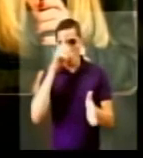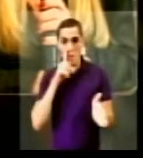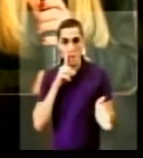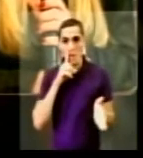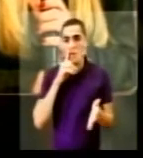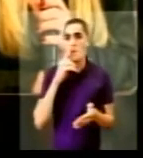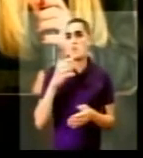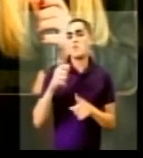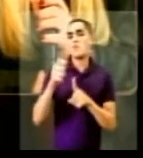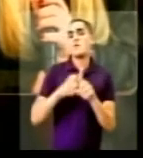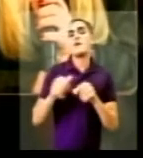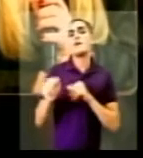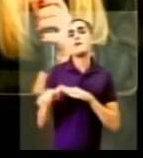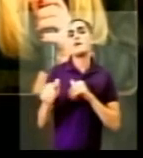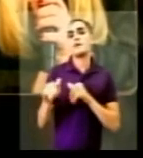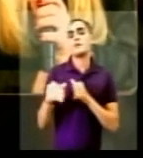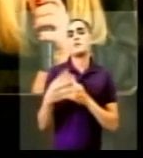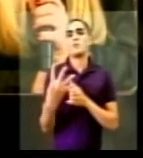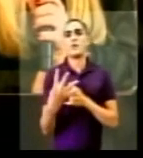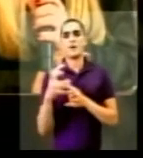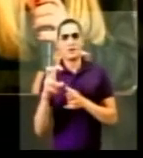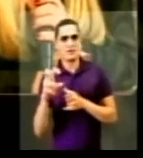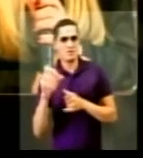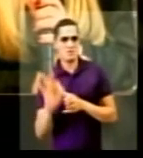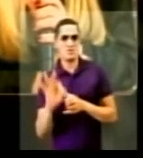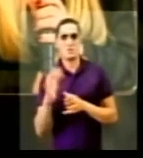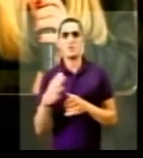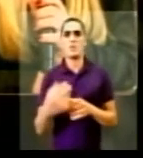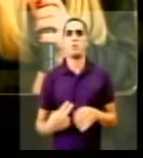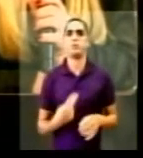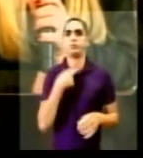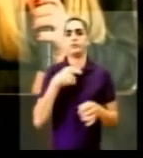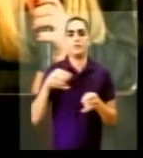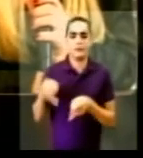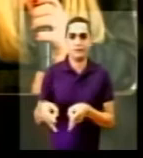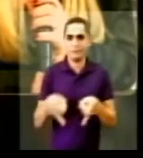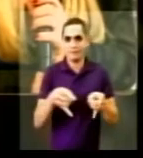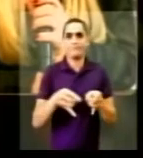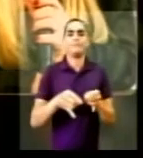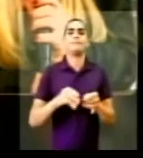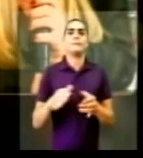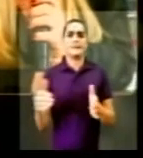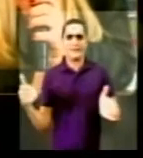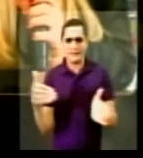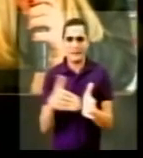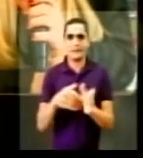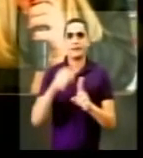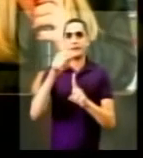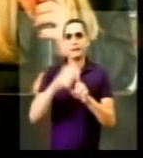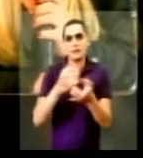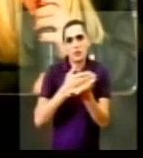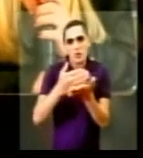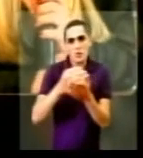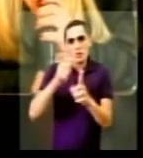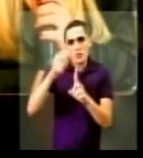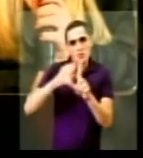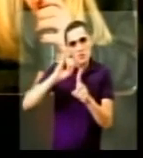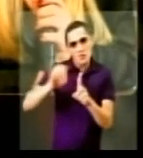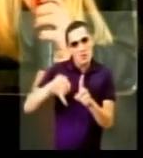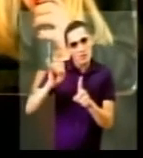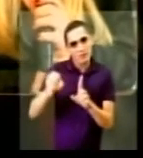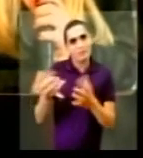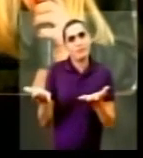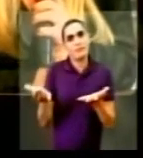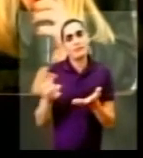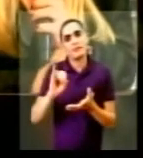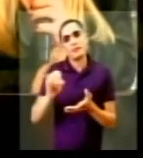de taxa de ocupação. Ficamos aí com essas taxas até início de janeiro, se eu não me engano ali no gráfico. E aí